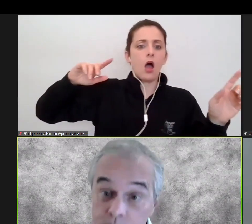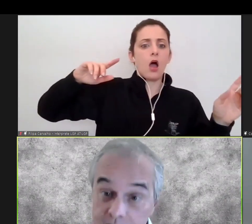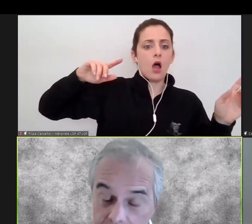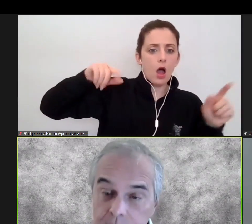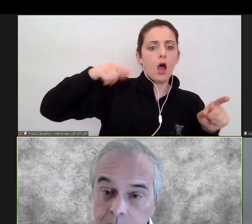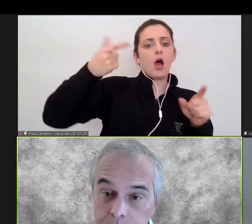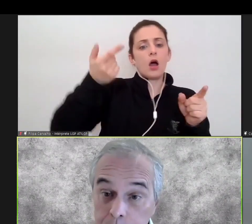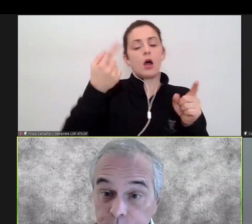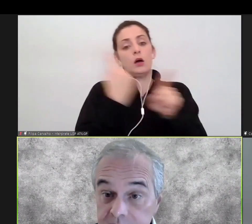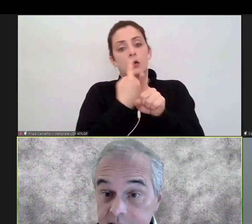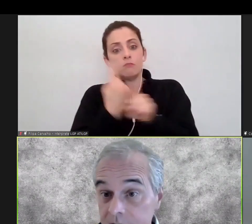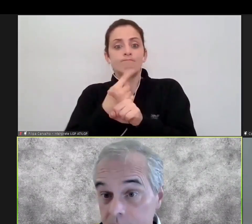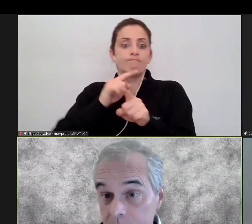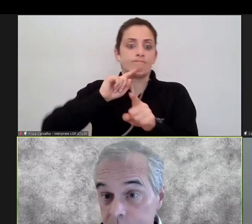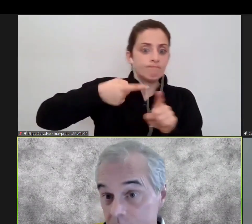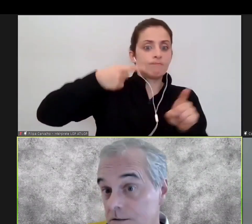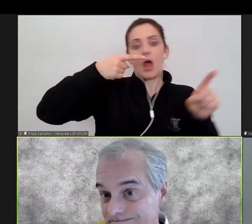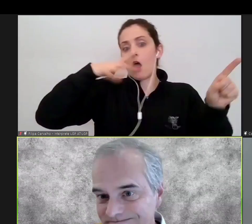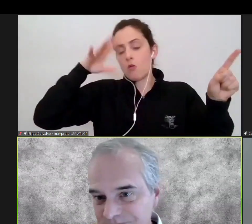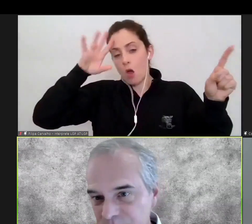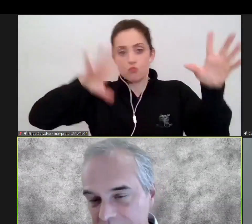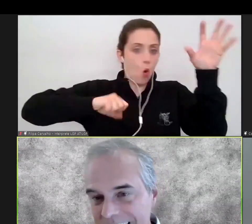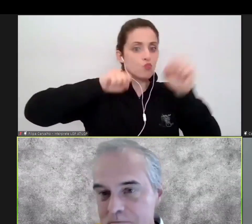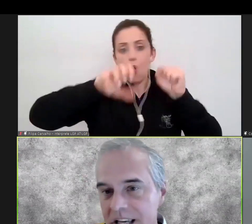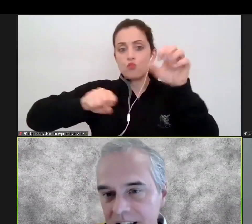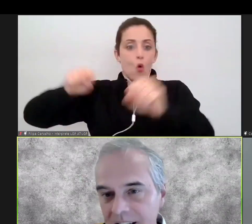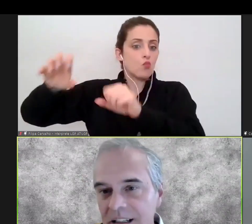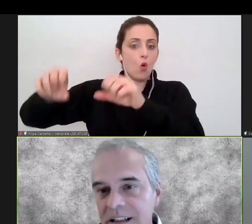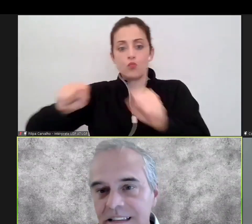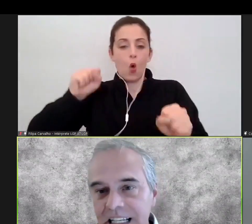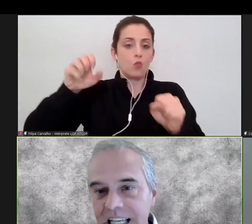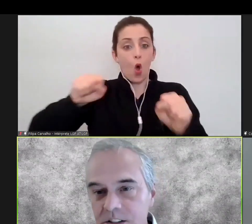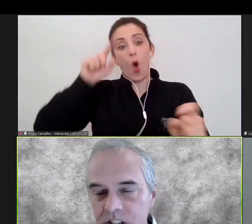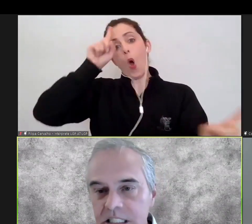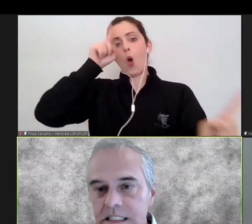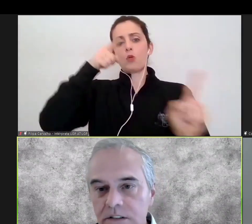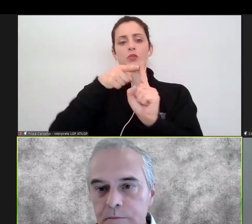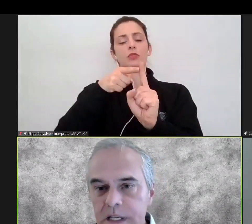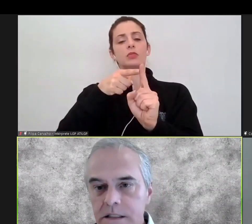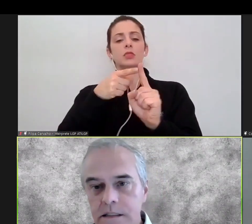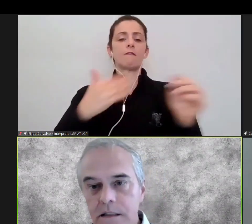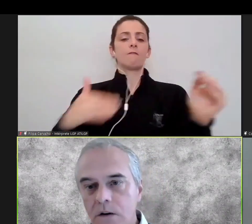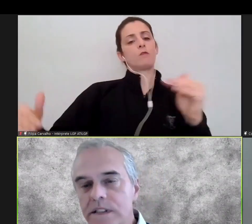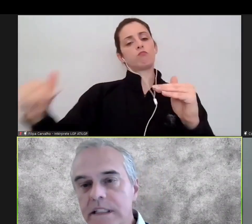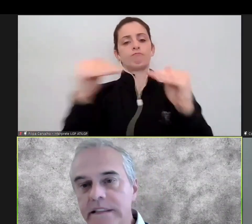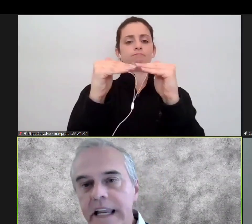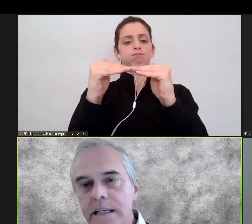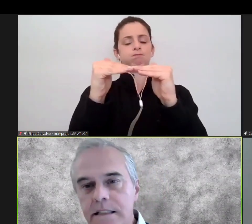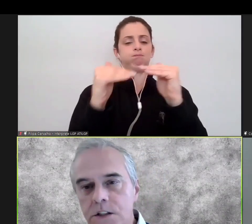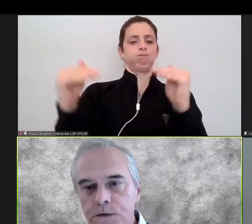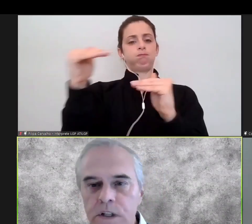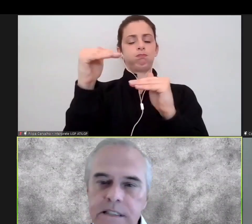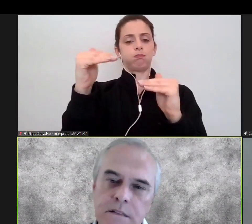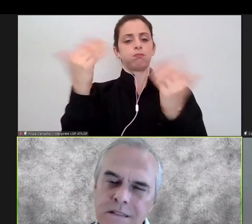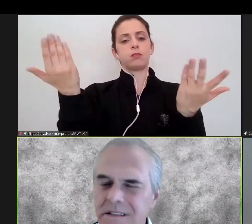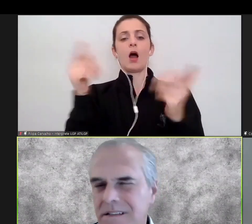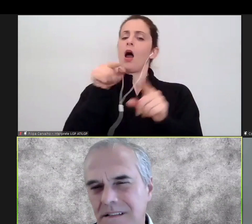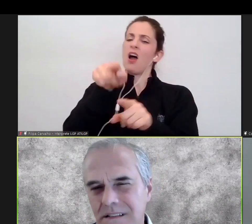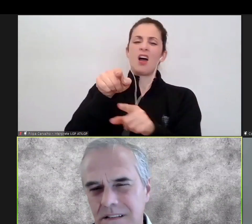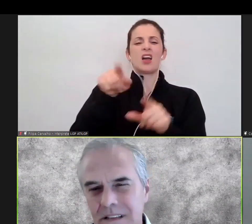que não sabe, para poder ter fit, para poder caber naquela descrição da empresa. Então, assim, não, você tem que se